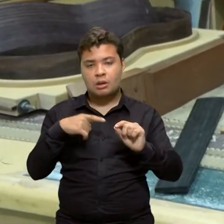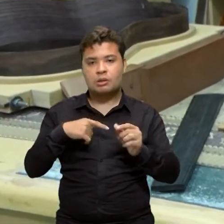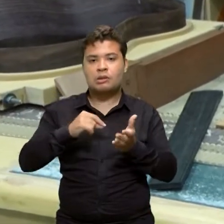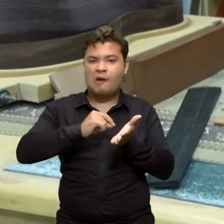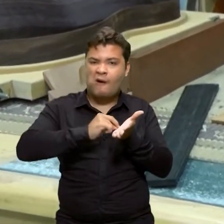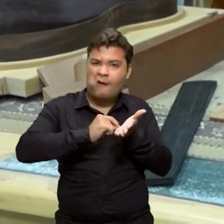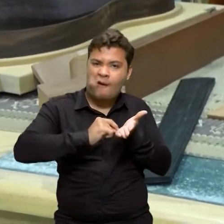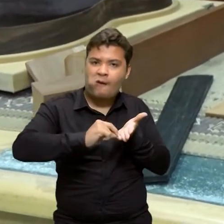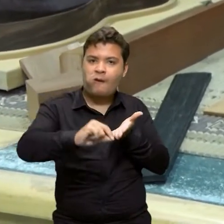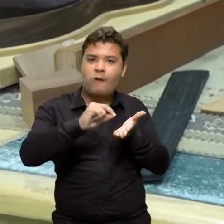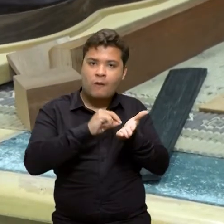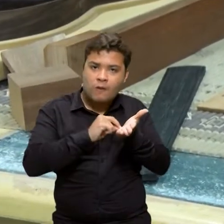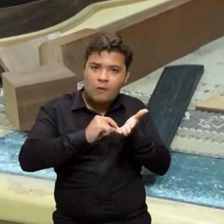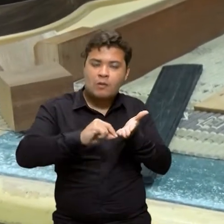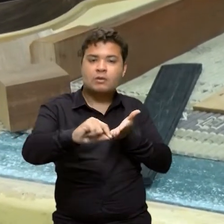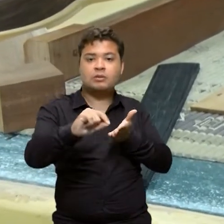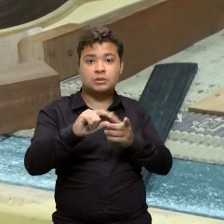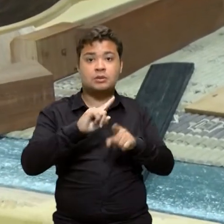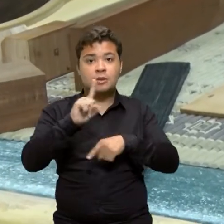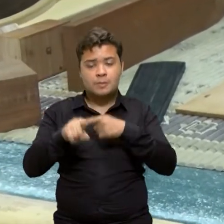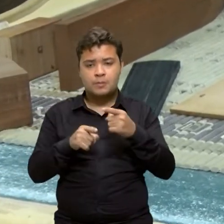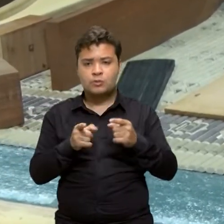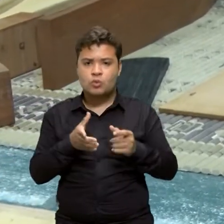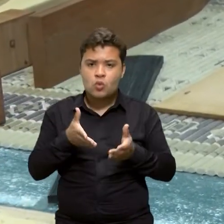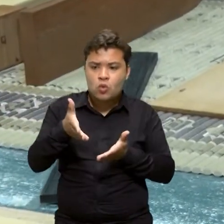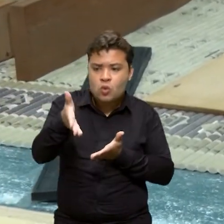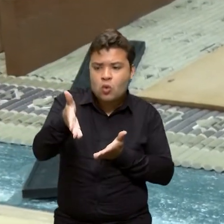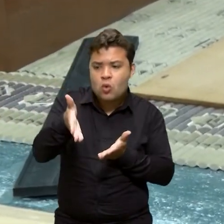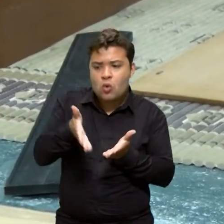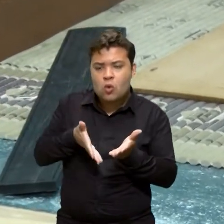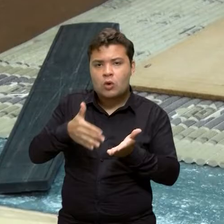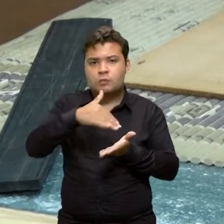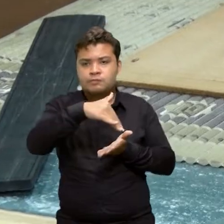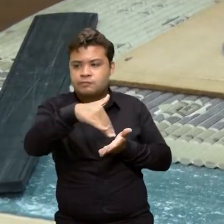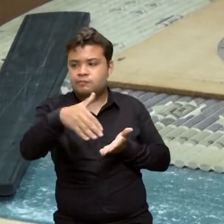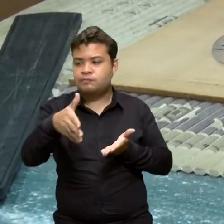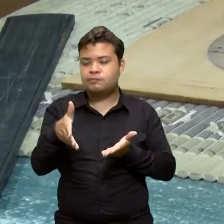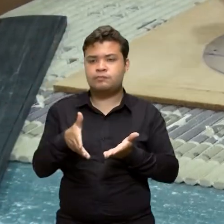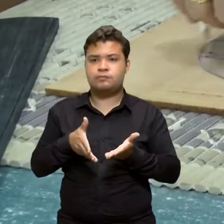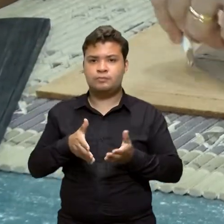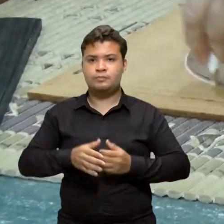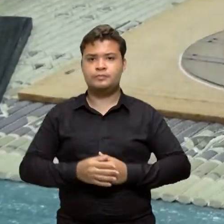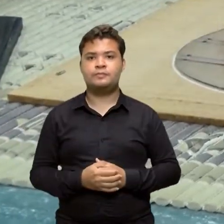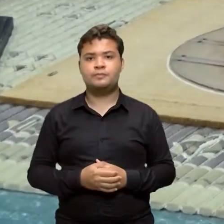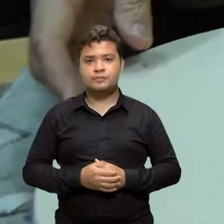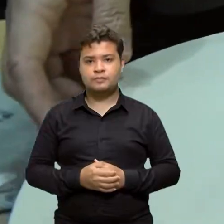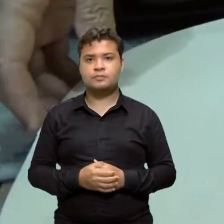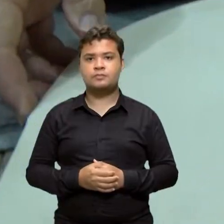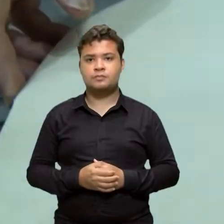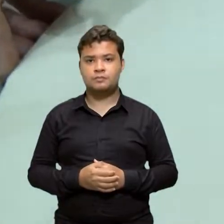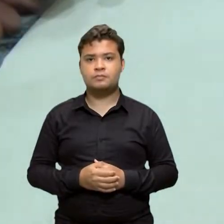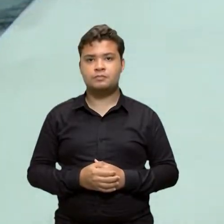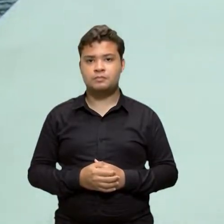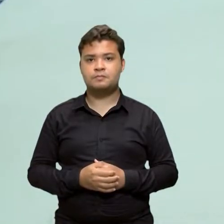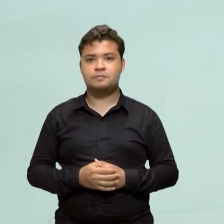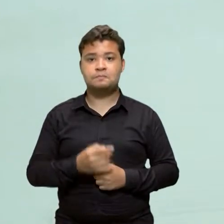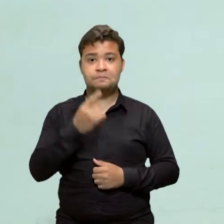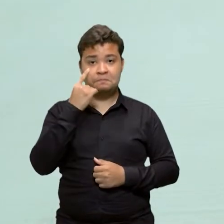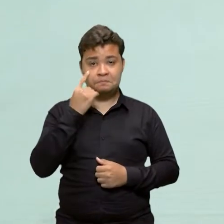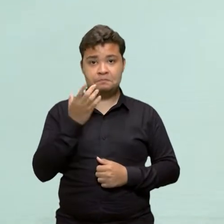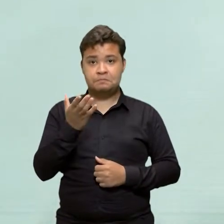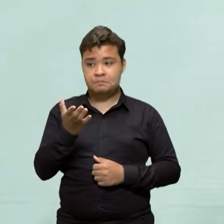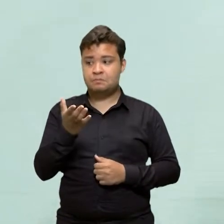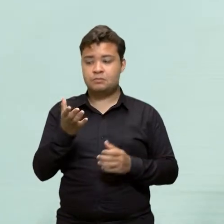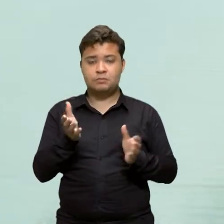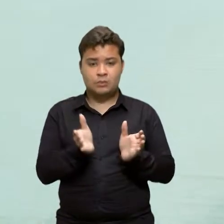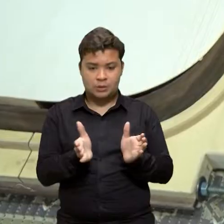riscar e vai ser feito o corte, né, desse tamanho, né? Depois dessa parte